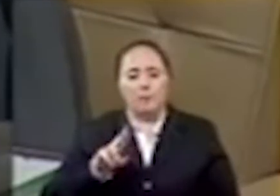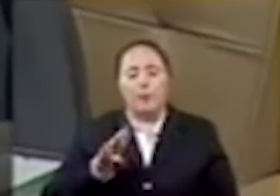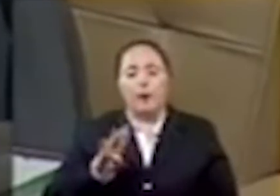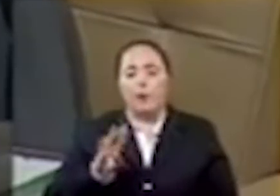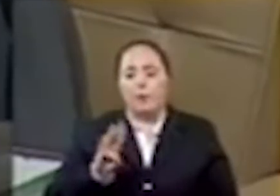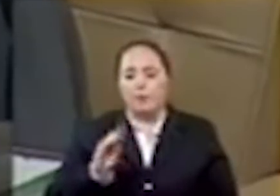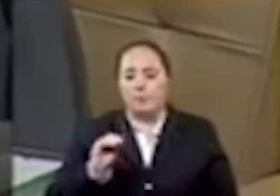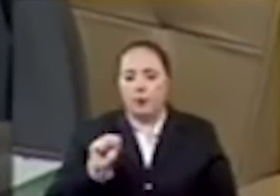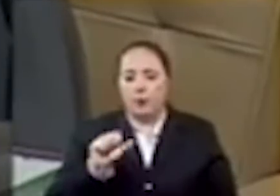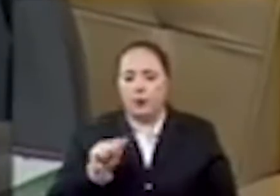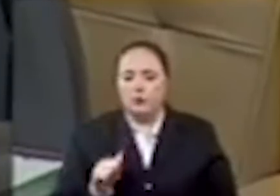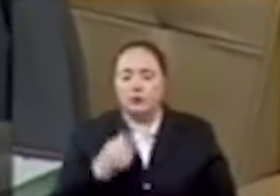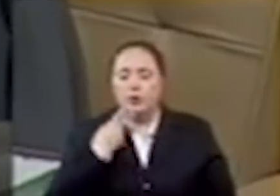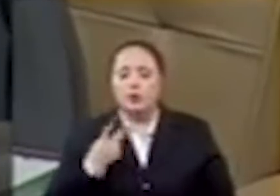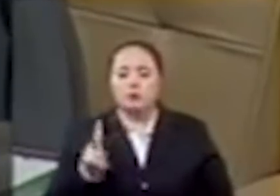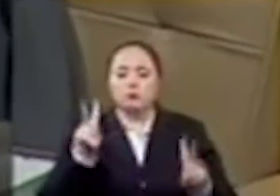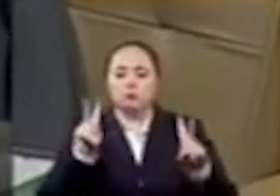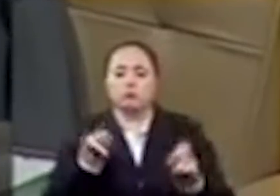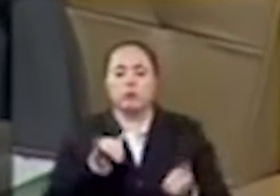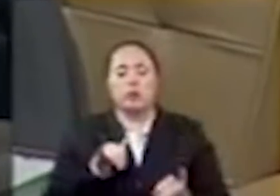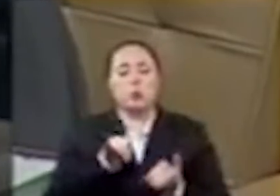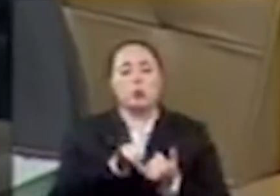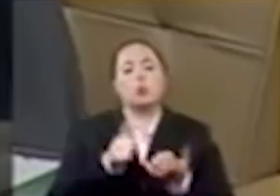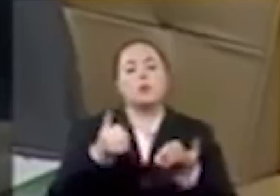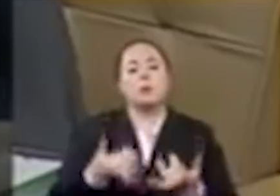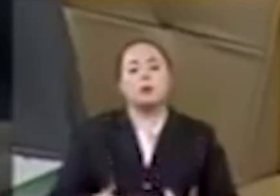quanto ao indulto asseverou: